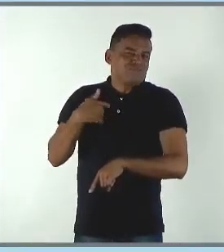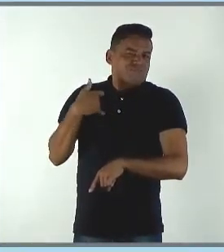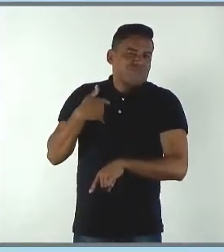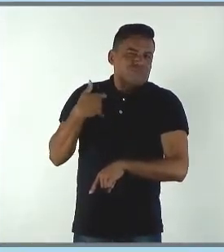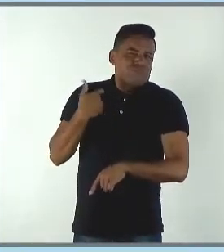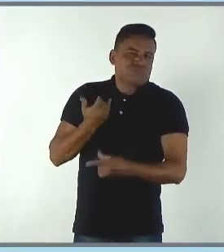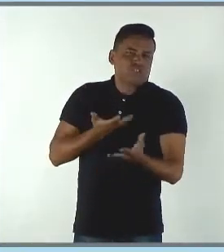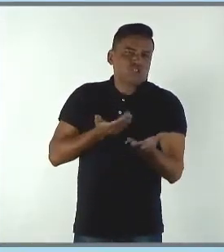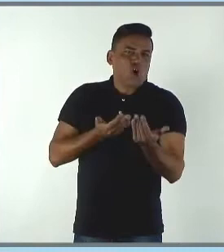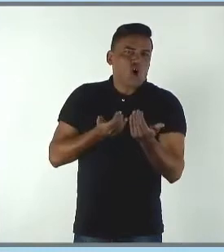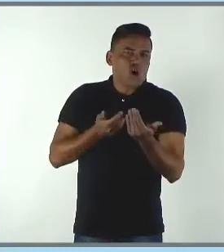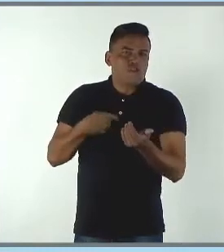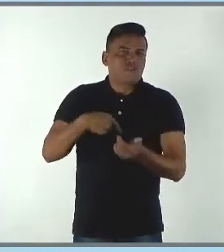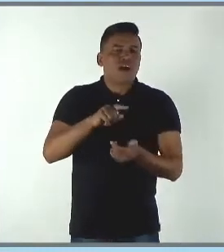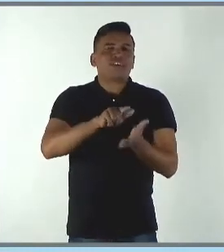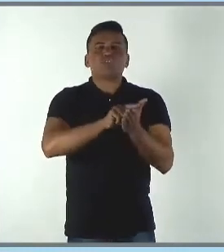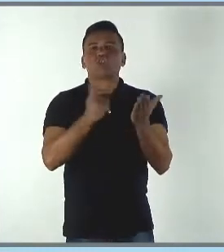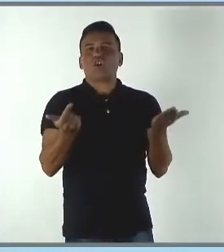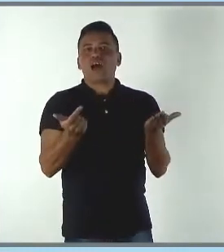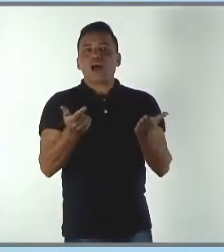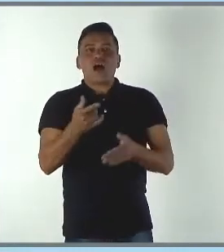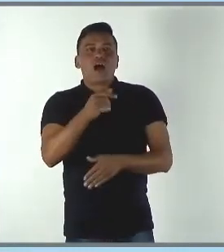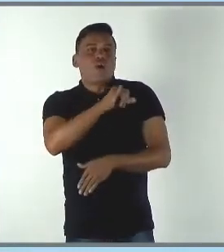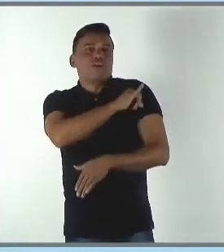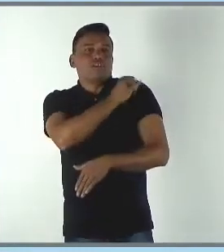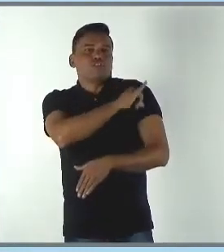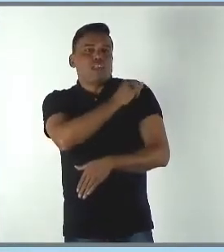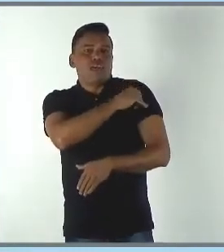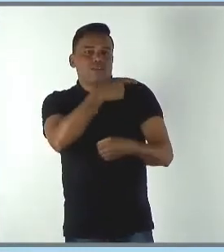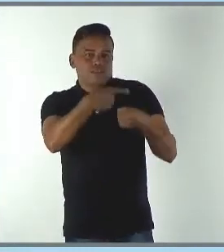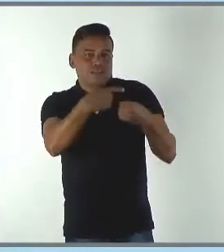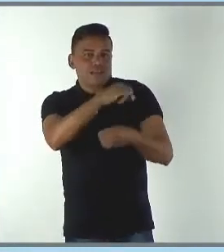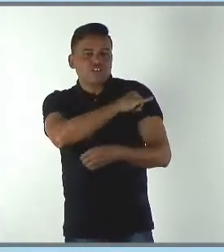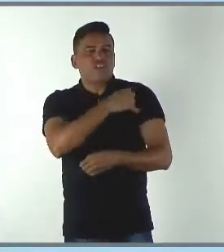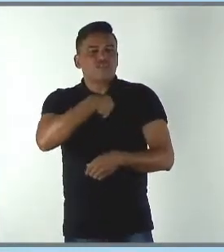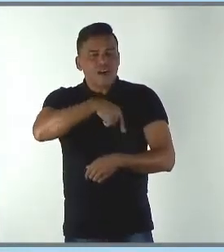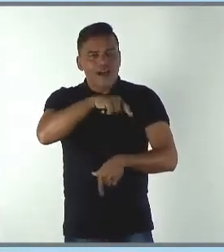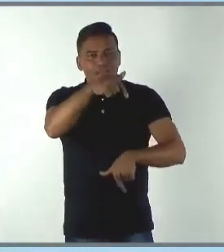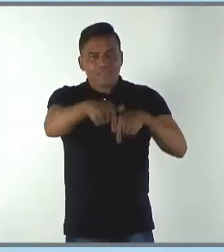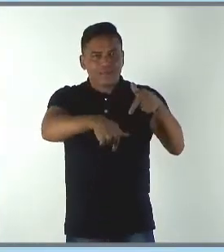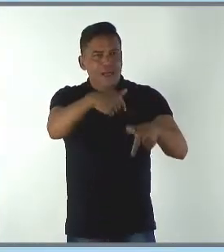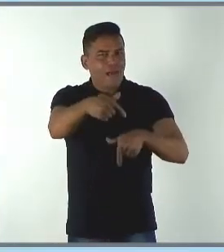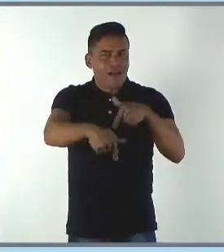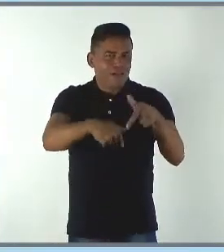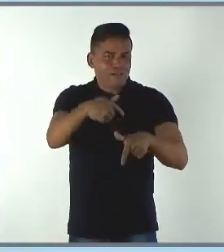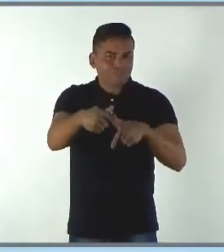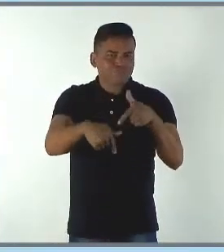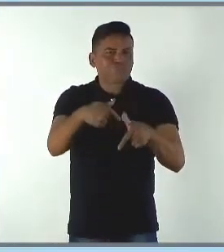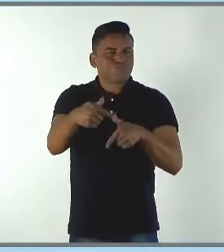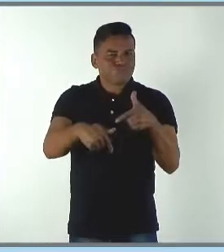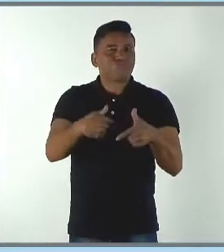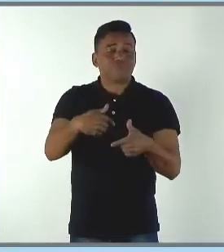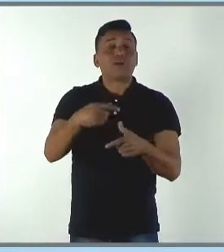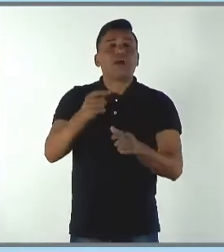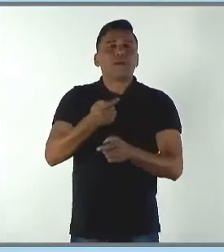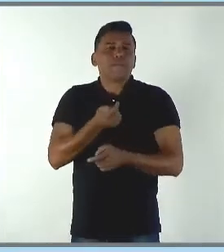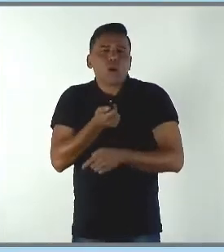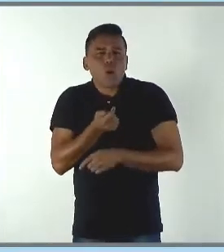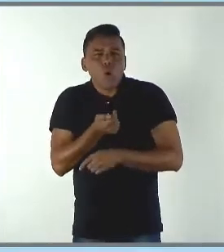alguns jornais do Rio de Janeiro, onde vai aprender o ofício, e alguns traçados do ofício. Vai, pouco a